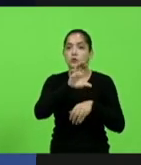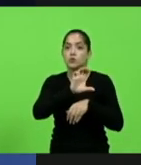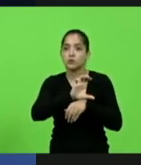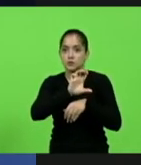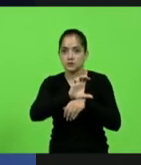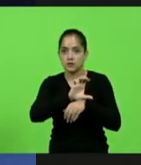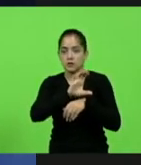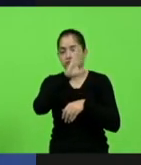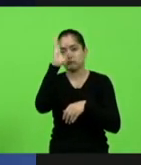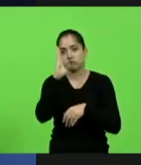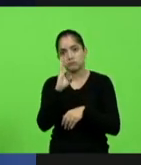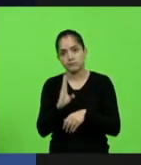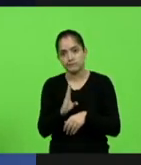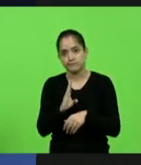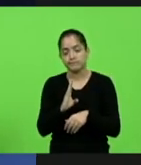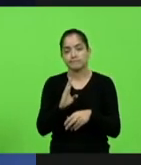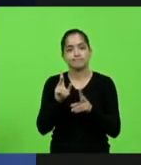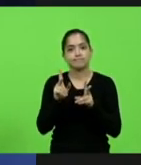Brasil.